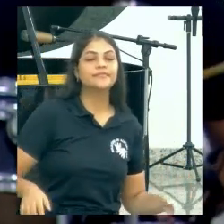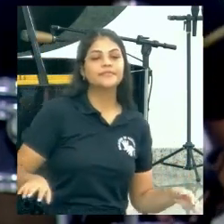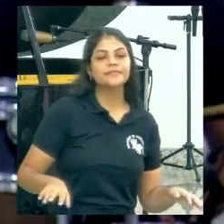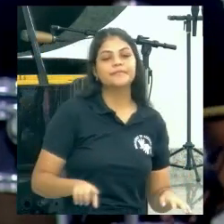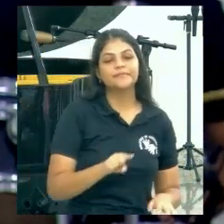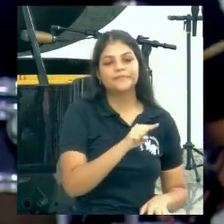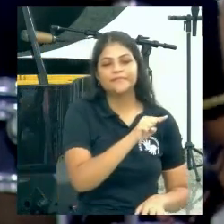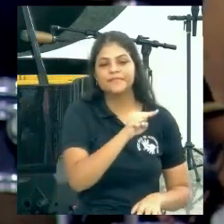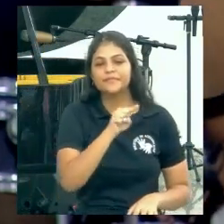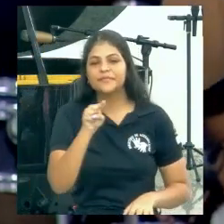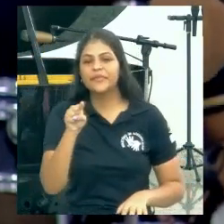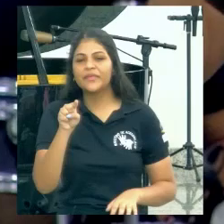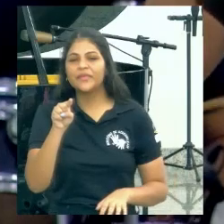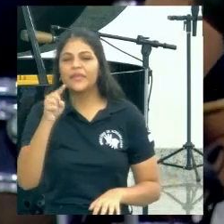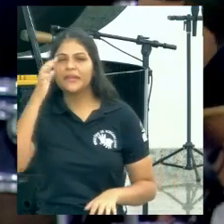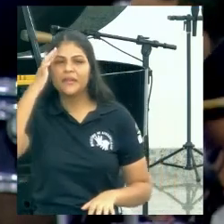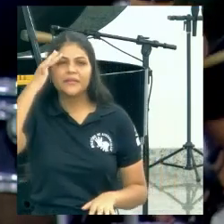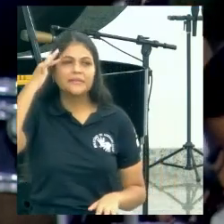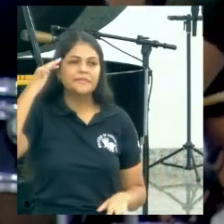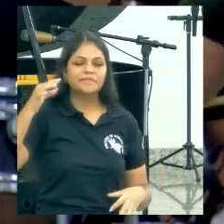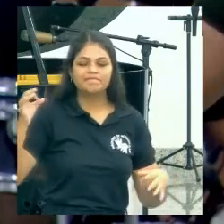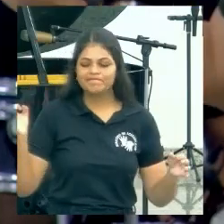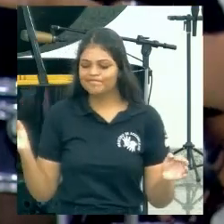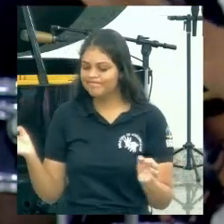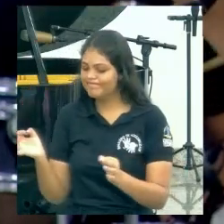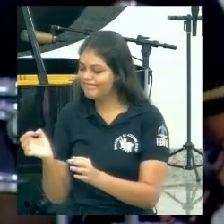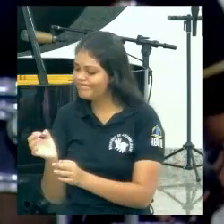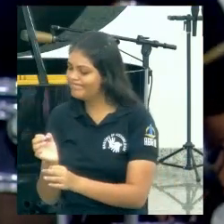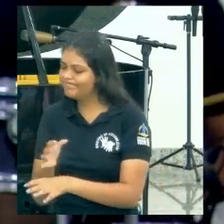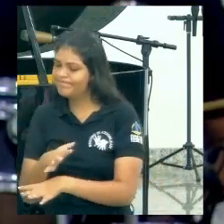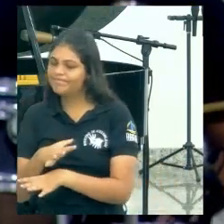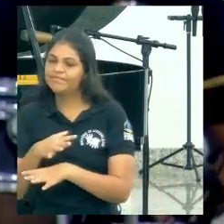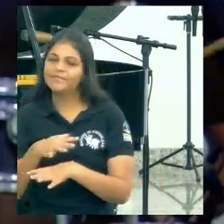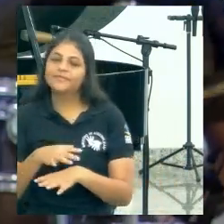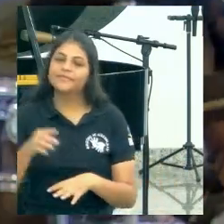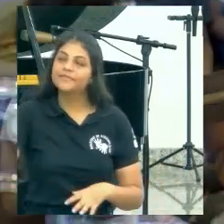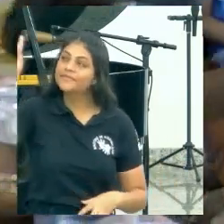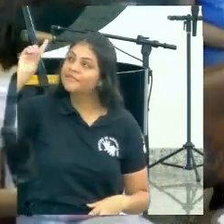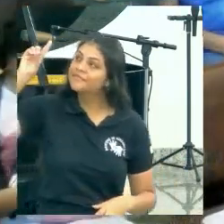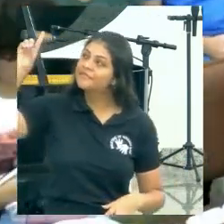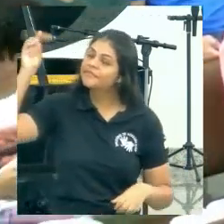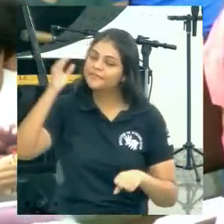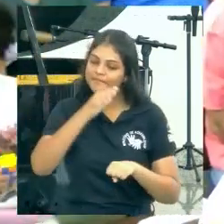Você pensou que era o fim, e eu